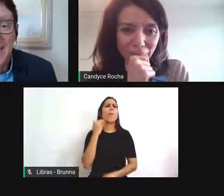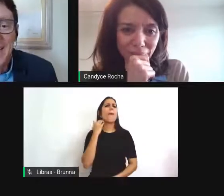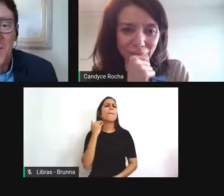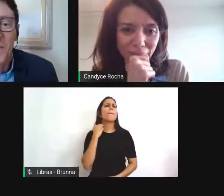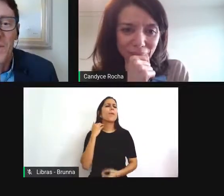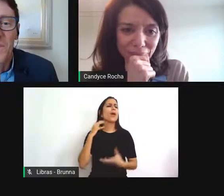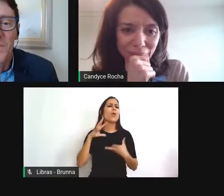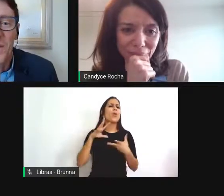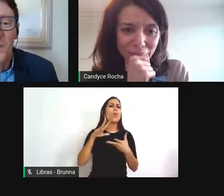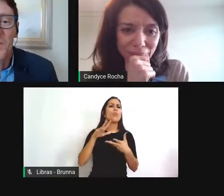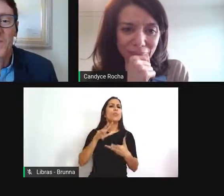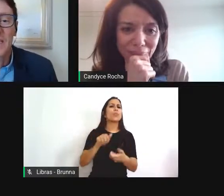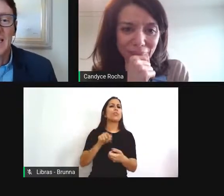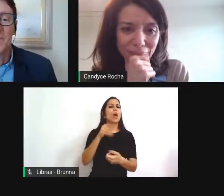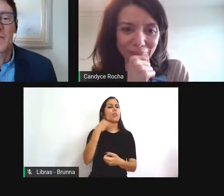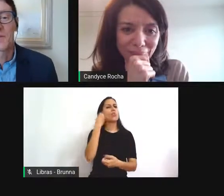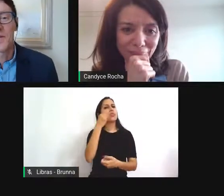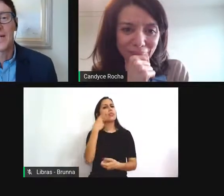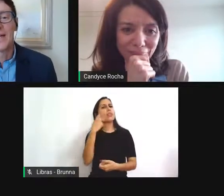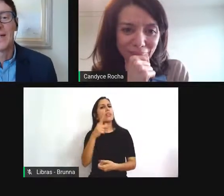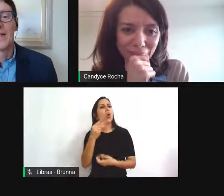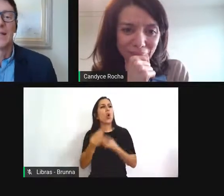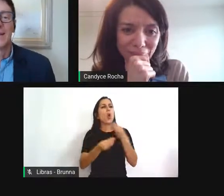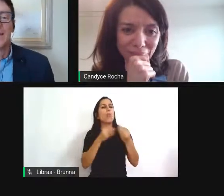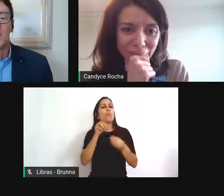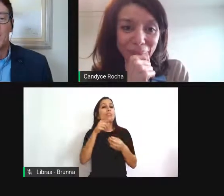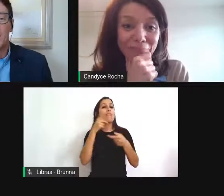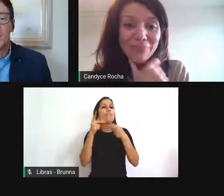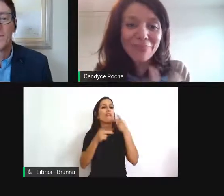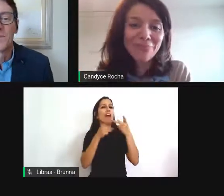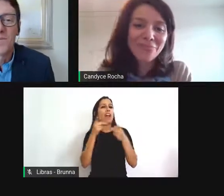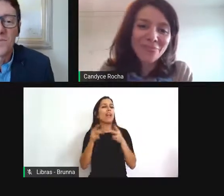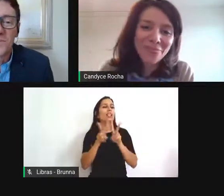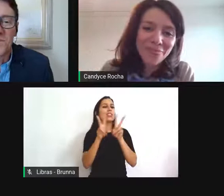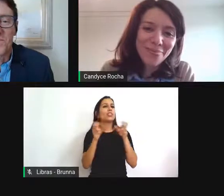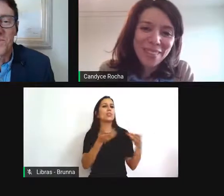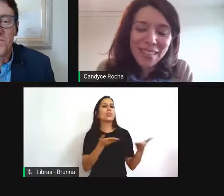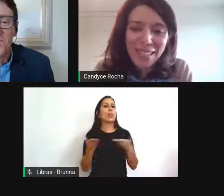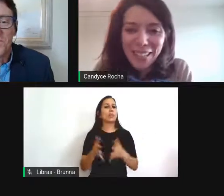sua experiência dentro do Banco Mundial, o que você teria para nos falar sobre isso?